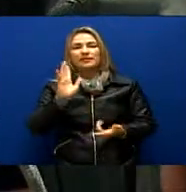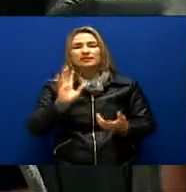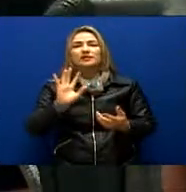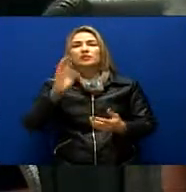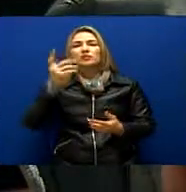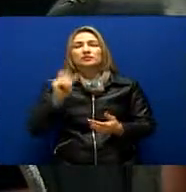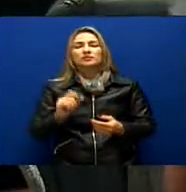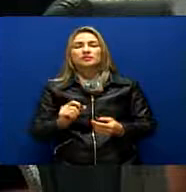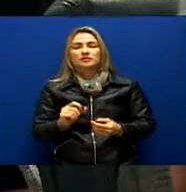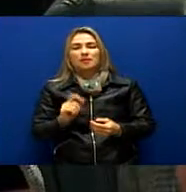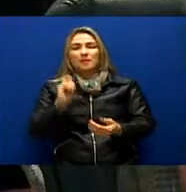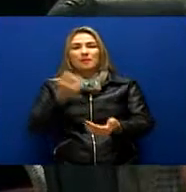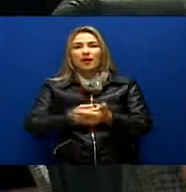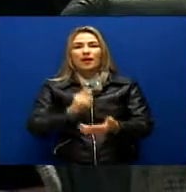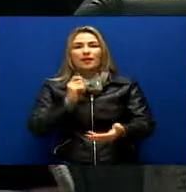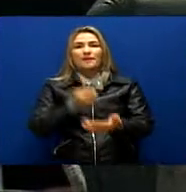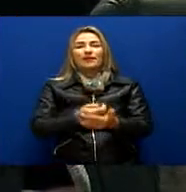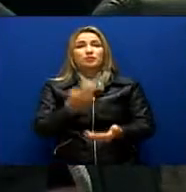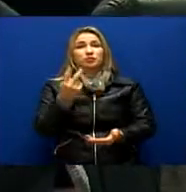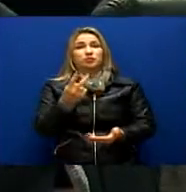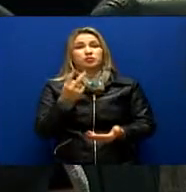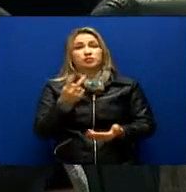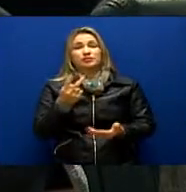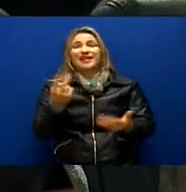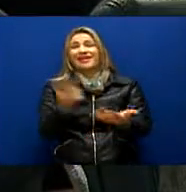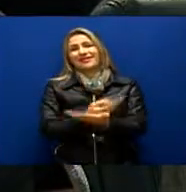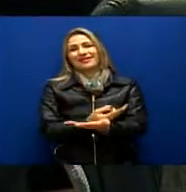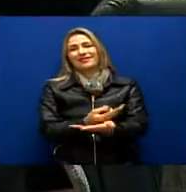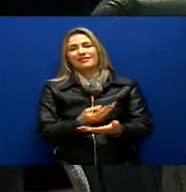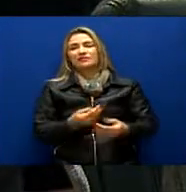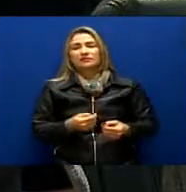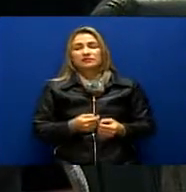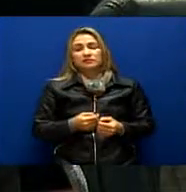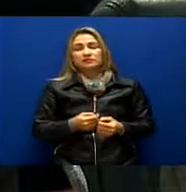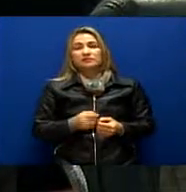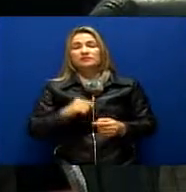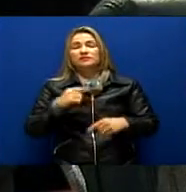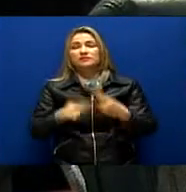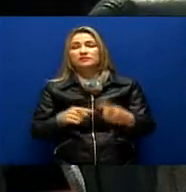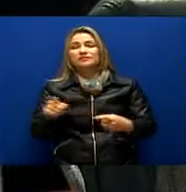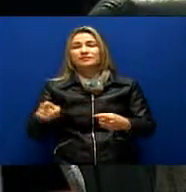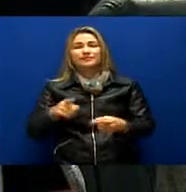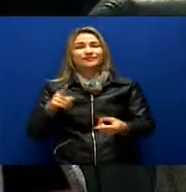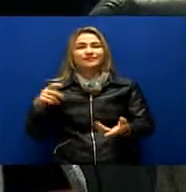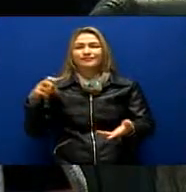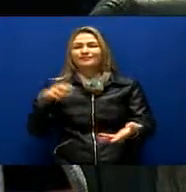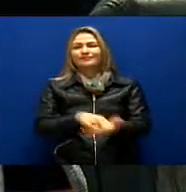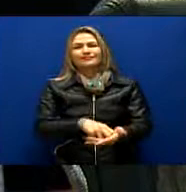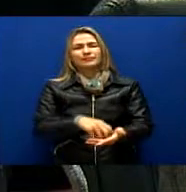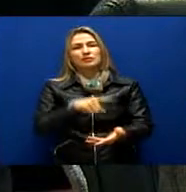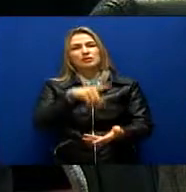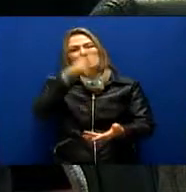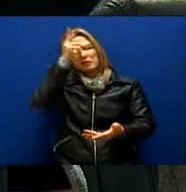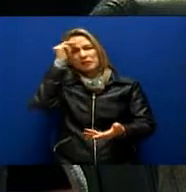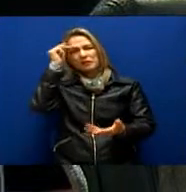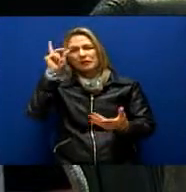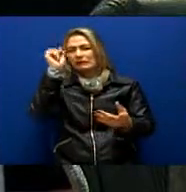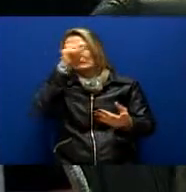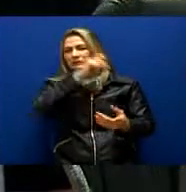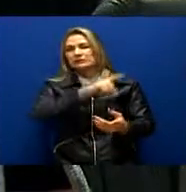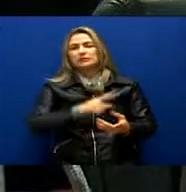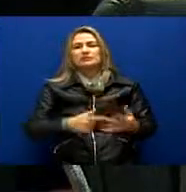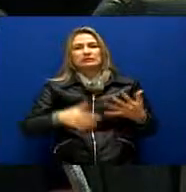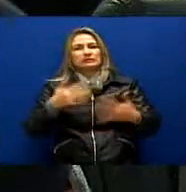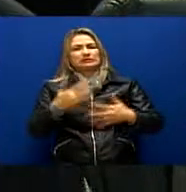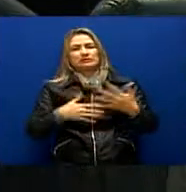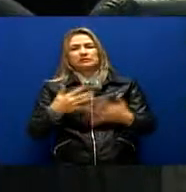vezes. E agora, para devolver o dinheiro para ele, está uma burocracia, rapaz. Vai ter que entrar com um processo. Tudo. Então, parabéns pelo projeto. Então, agora,